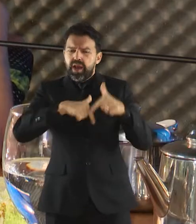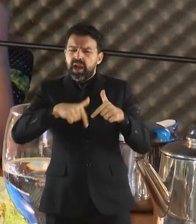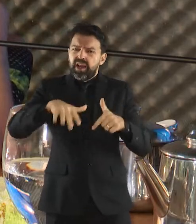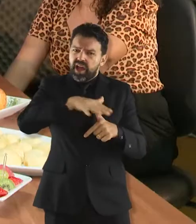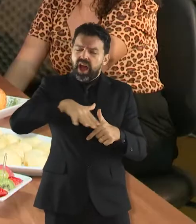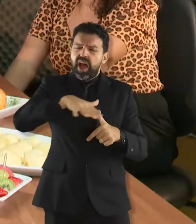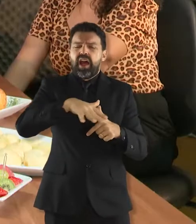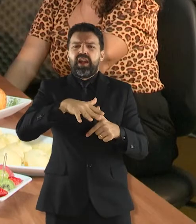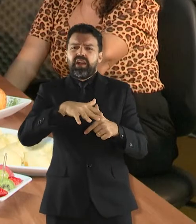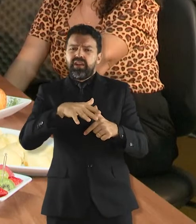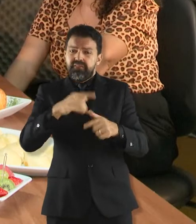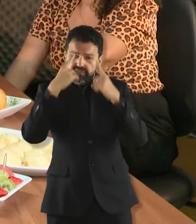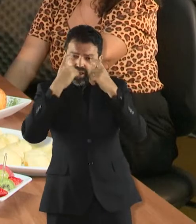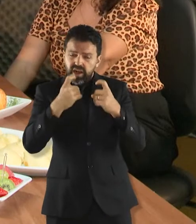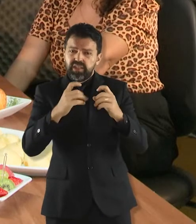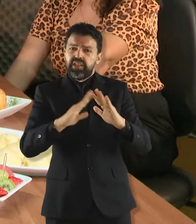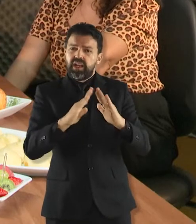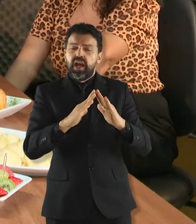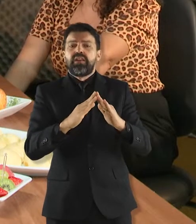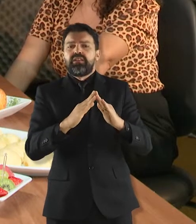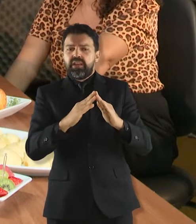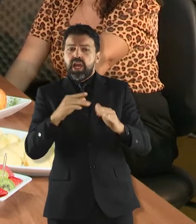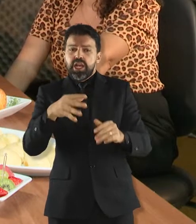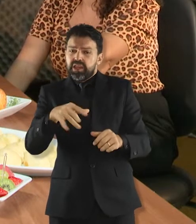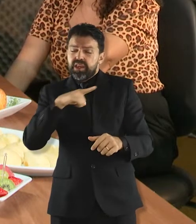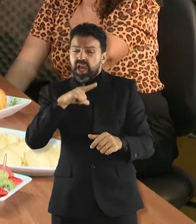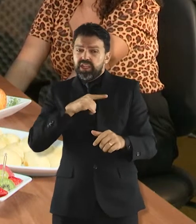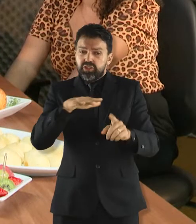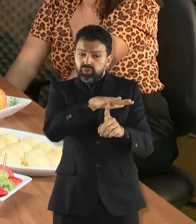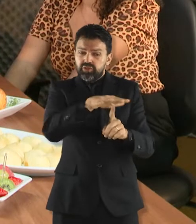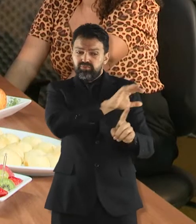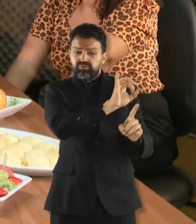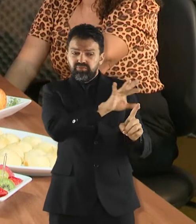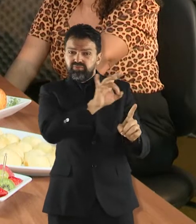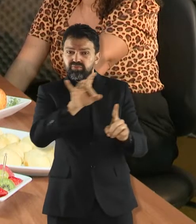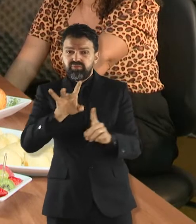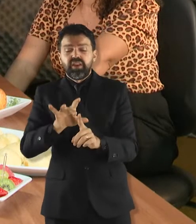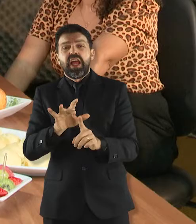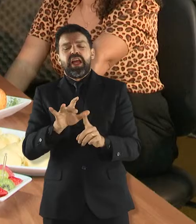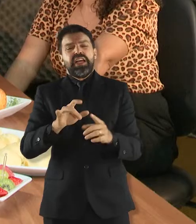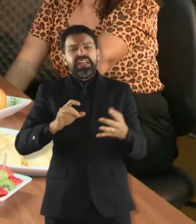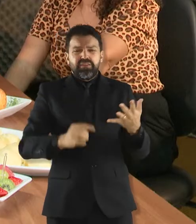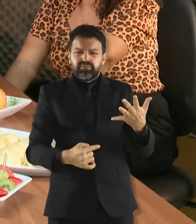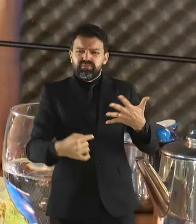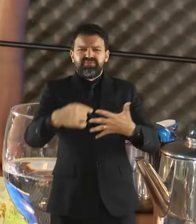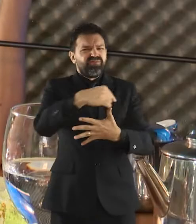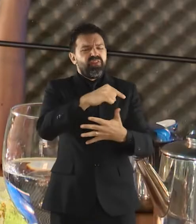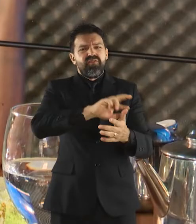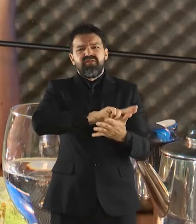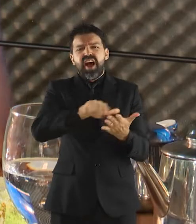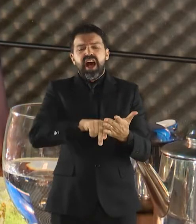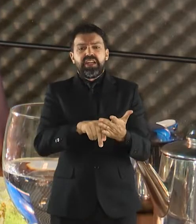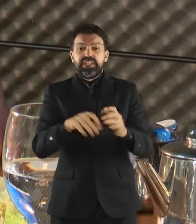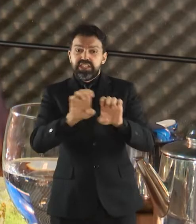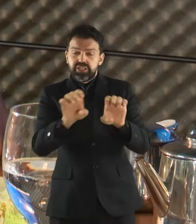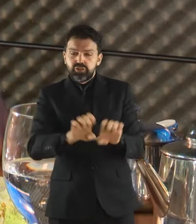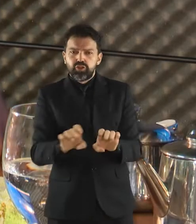tenho respostas. Nossa, eu não cada tenho caso resposta. É um caso, né, Aurilene? Não tenho resposta para os casos, não tenho resposta para a